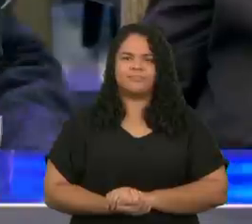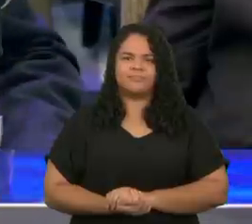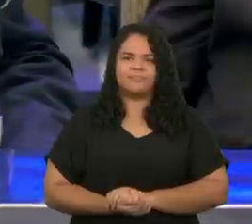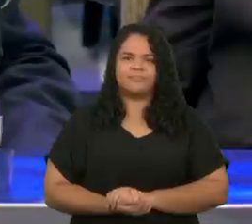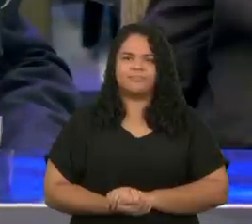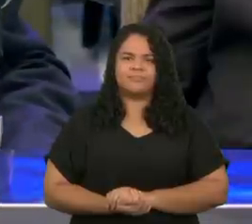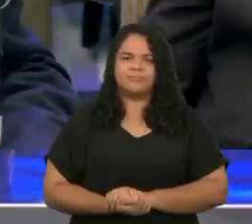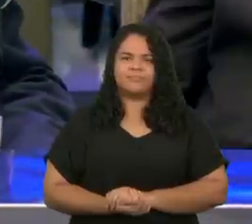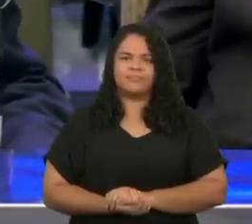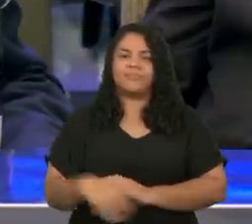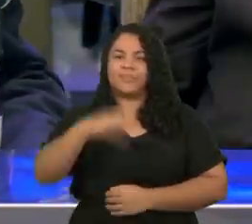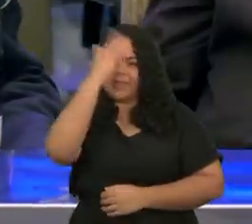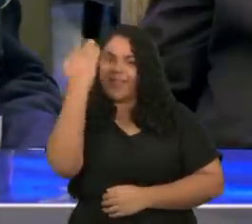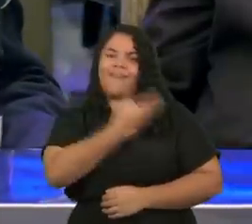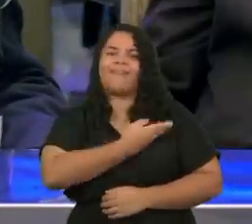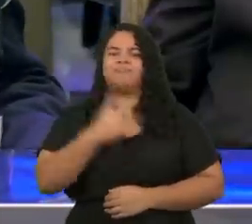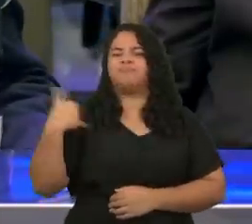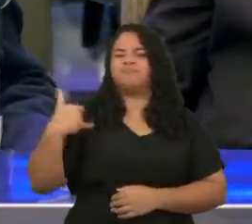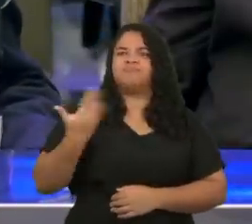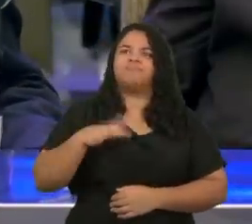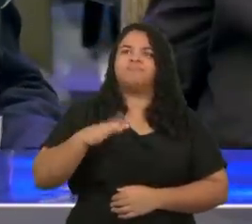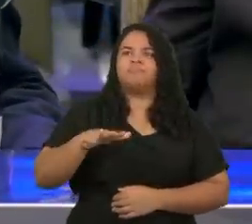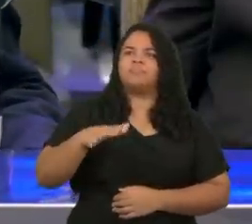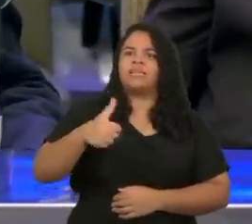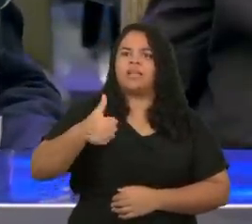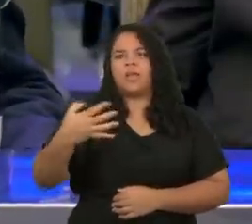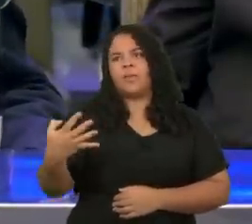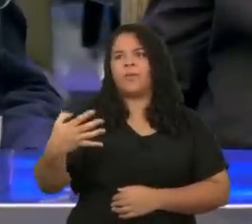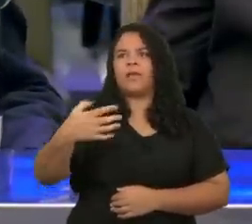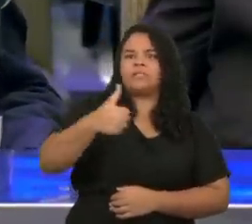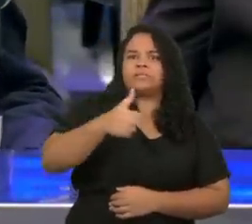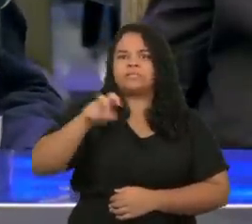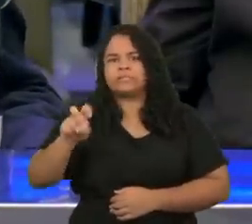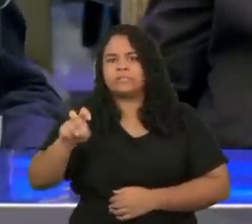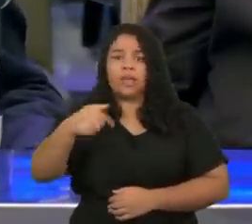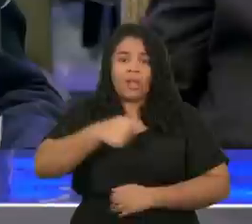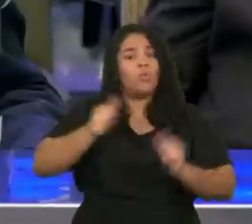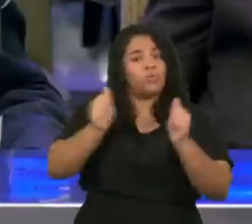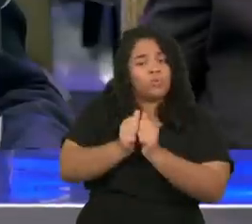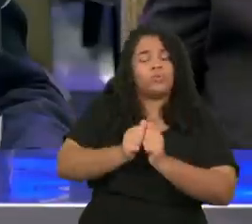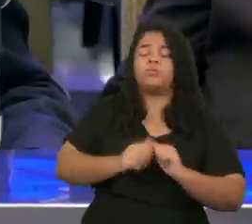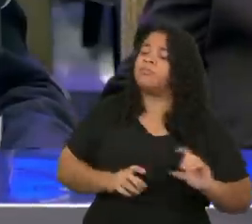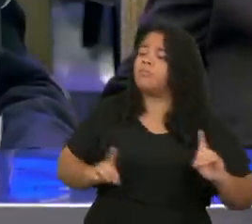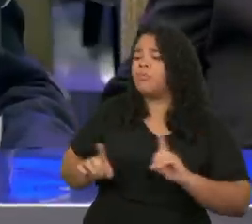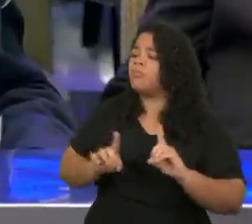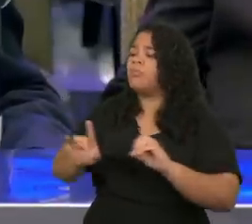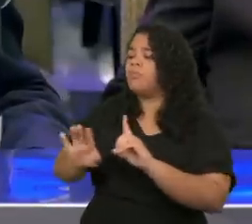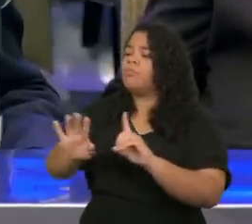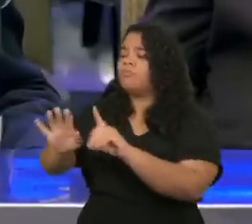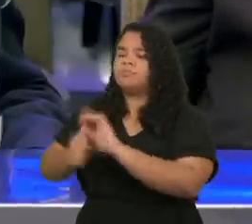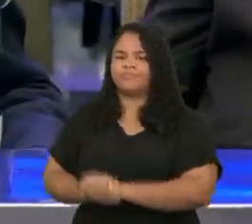os acompanhava e tinha um deles irmão que o Júlio ele orava tanto que o joelho já estava ferido ele usava duas